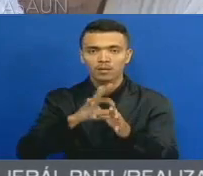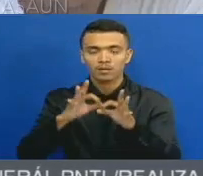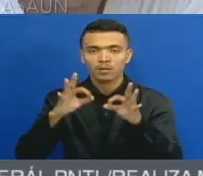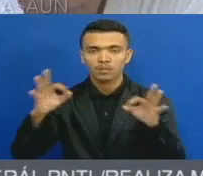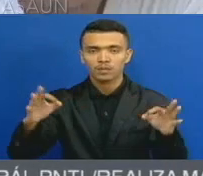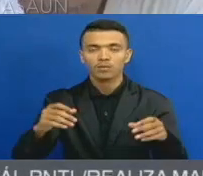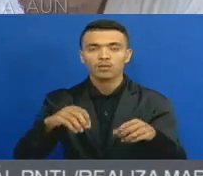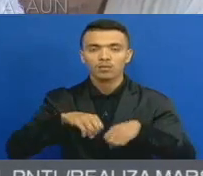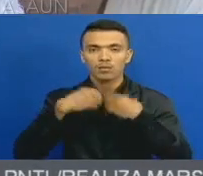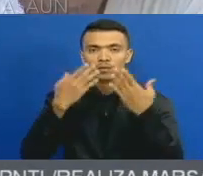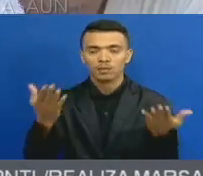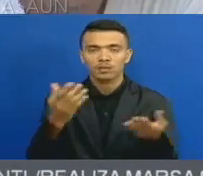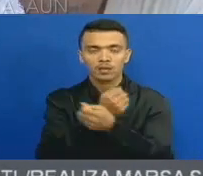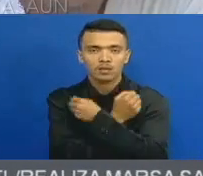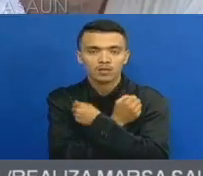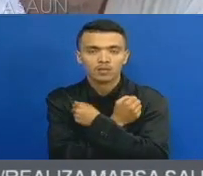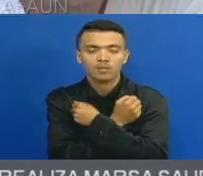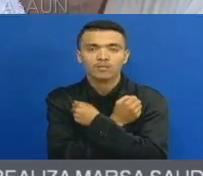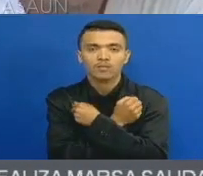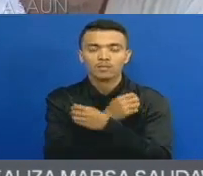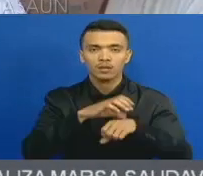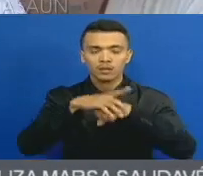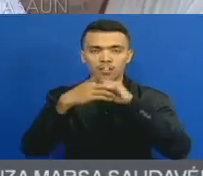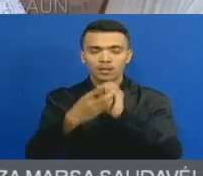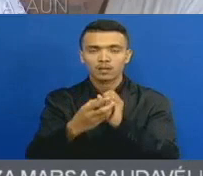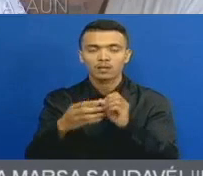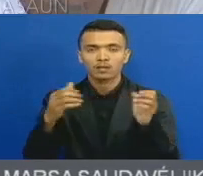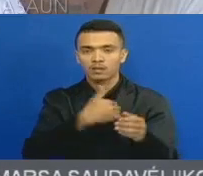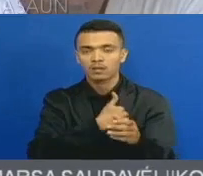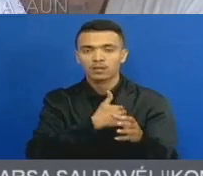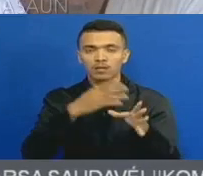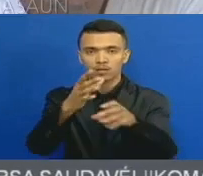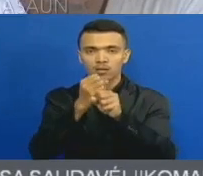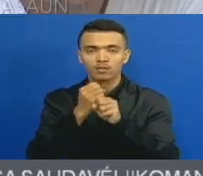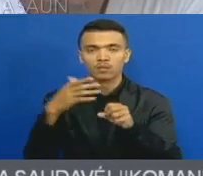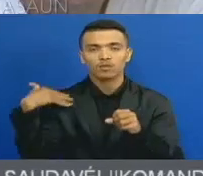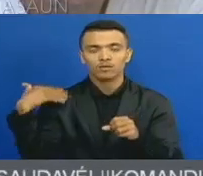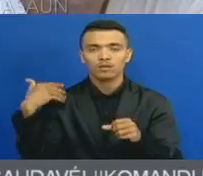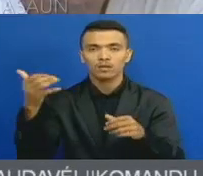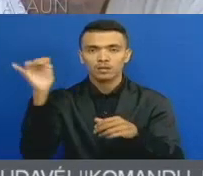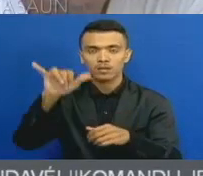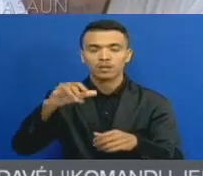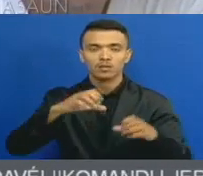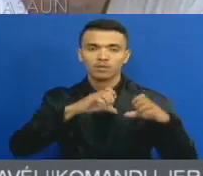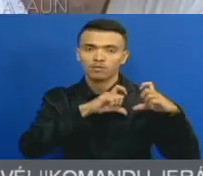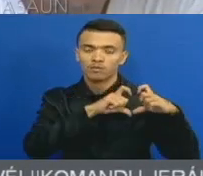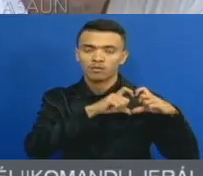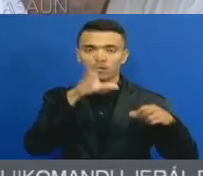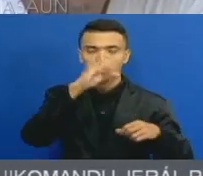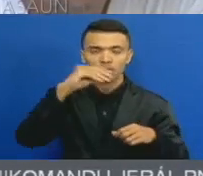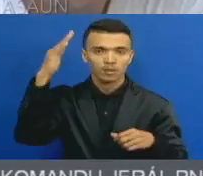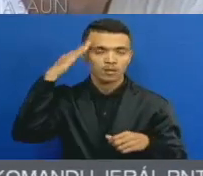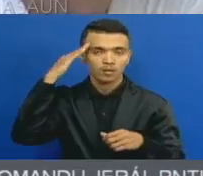né? Será todo dia, no segundo dia que Jovem Sira, né, Fuan, Kakakutak. Também lá ia